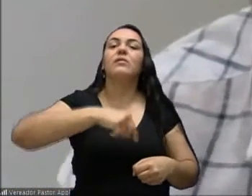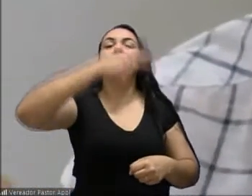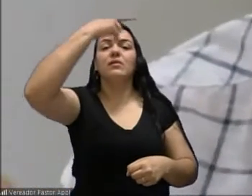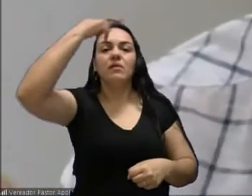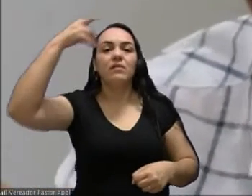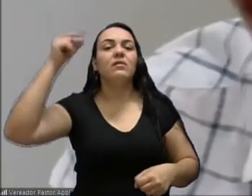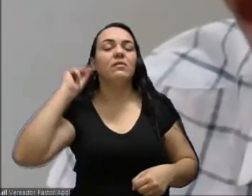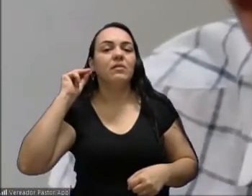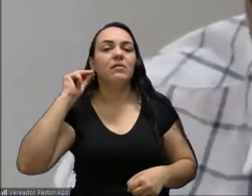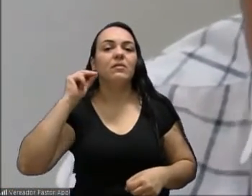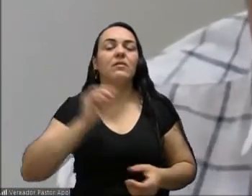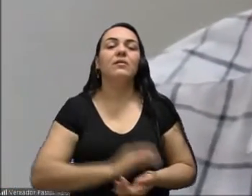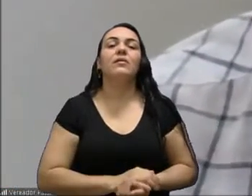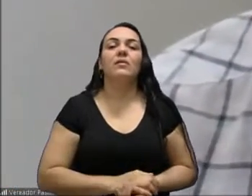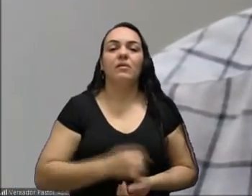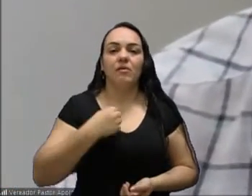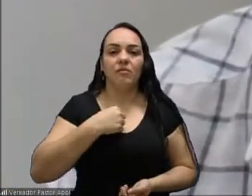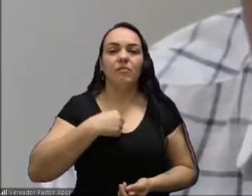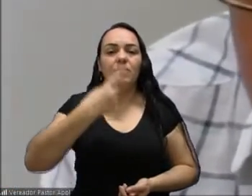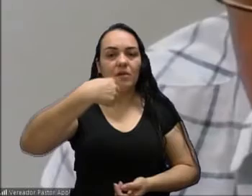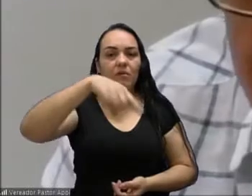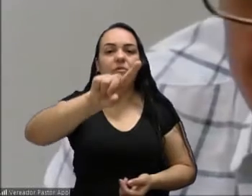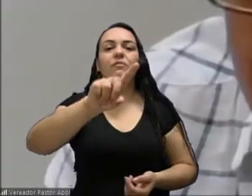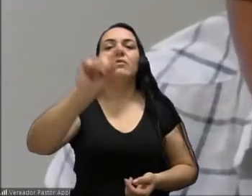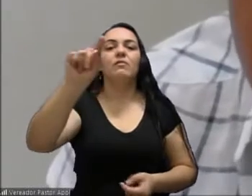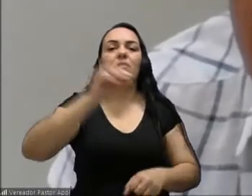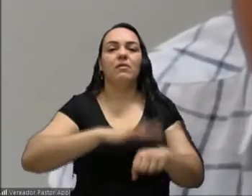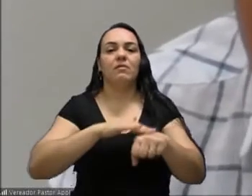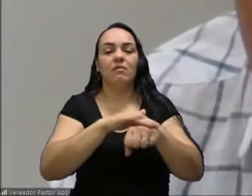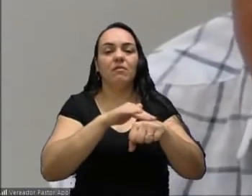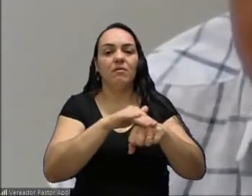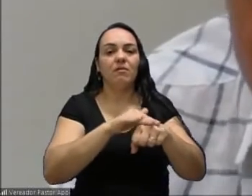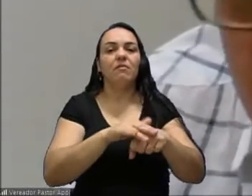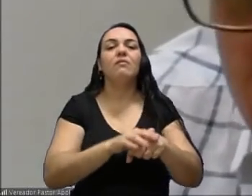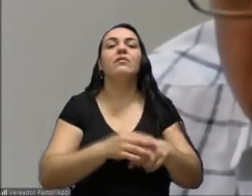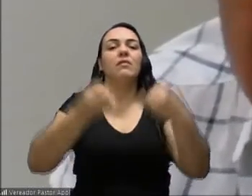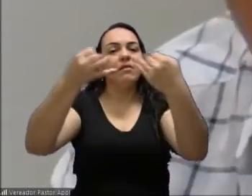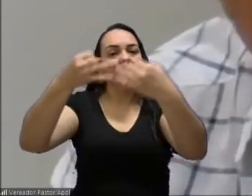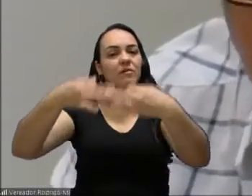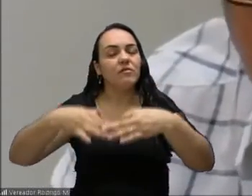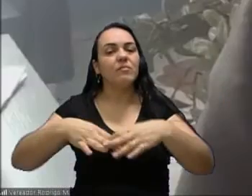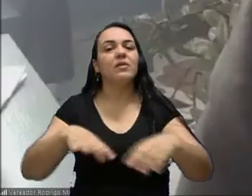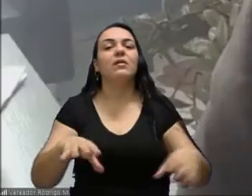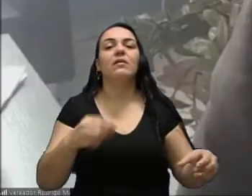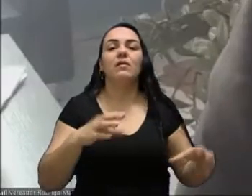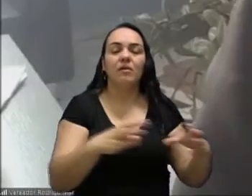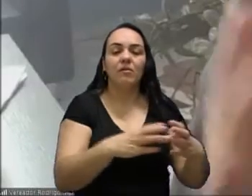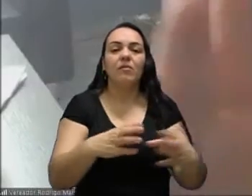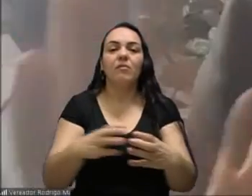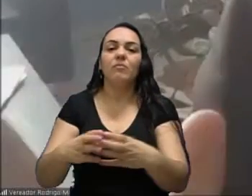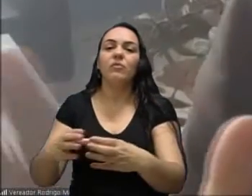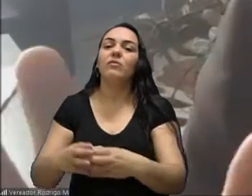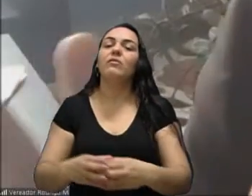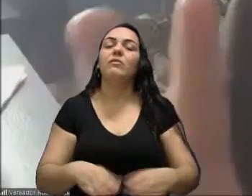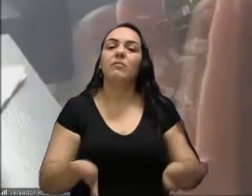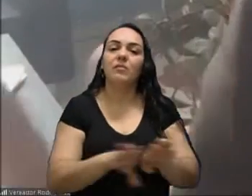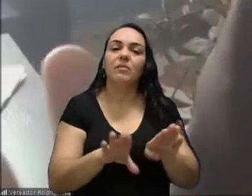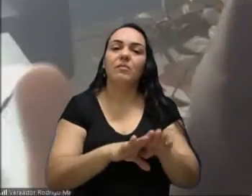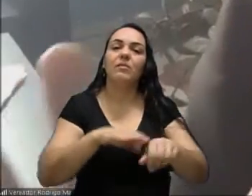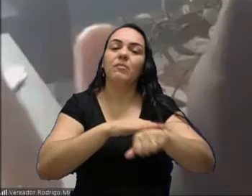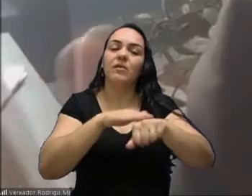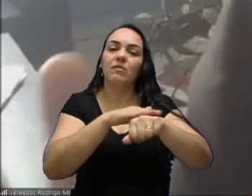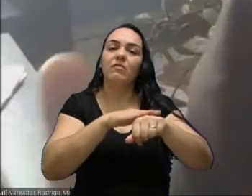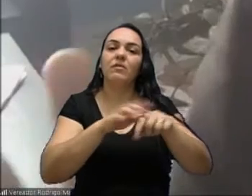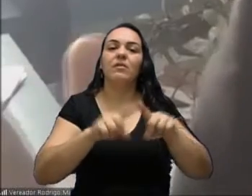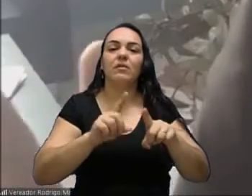lá em seu gabinete, eu vou falar com ela, aí a gente monta o e vamos... Vereador Paulo, só uma